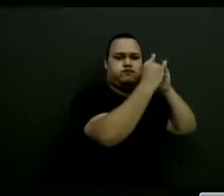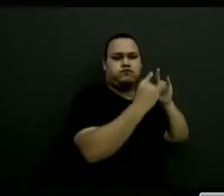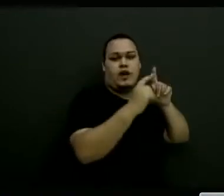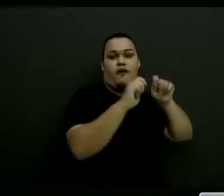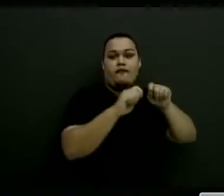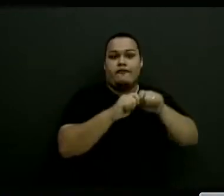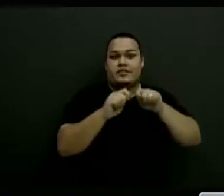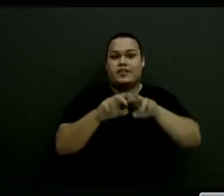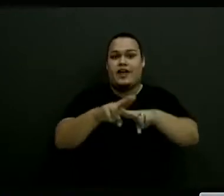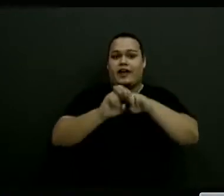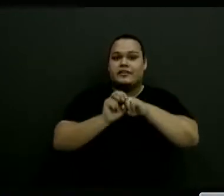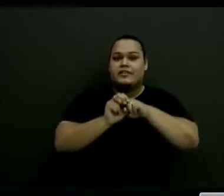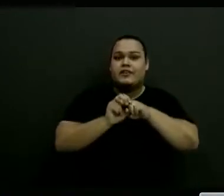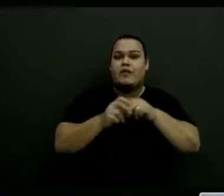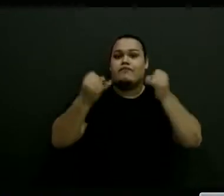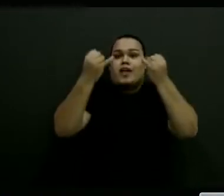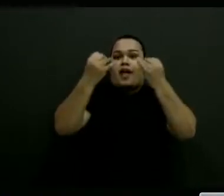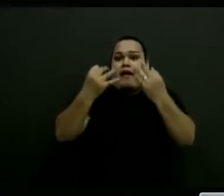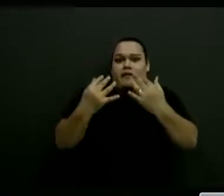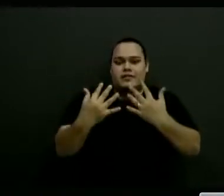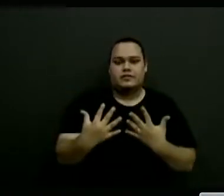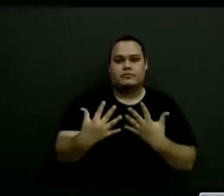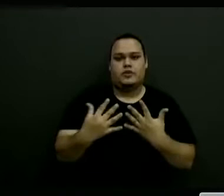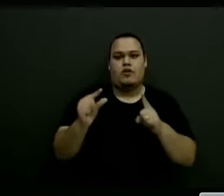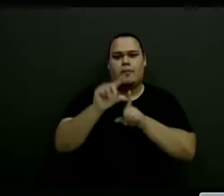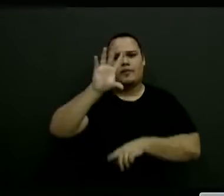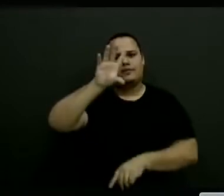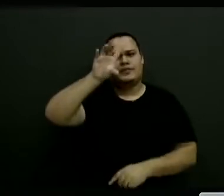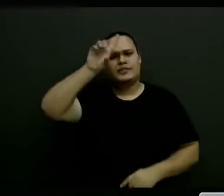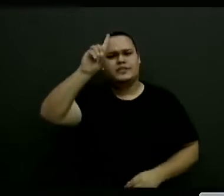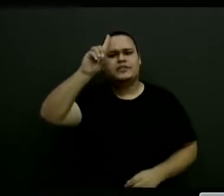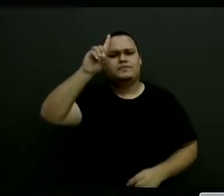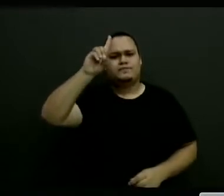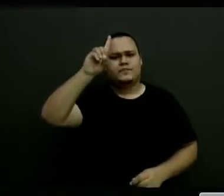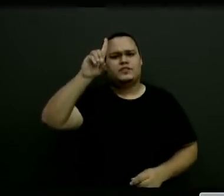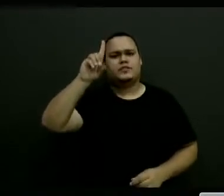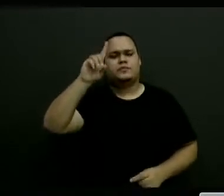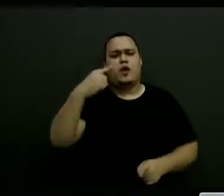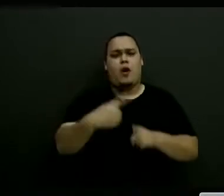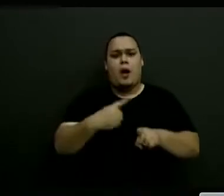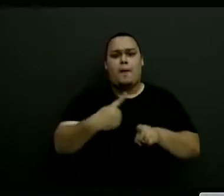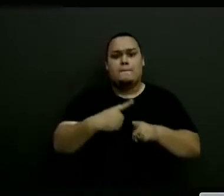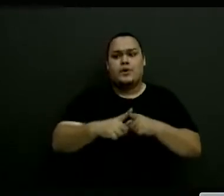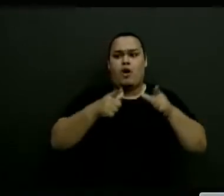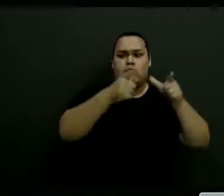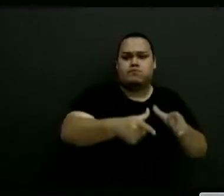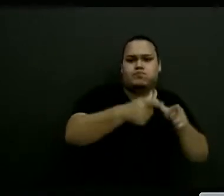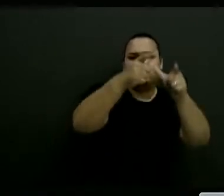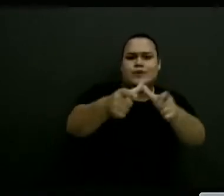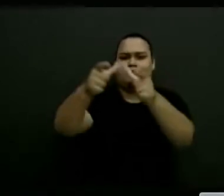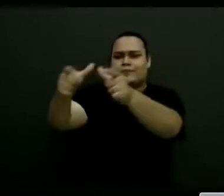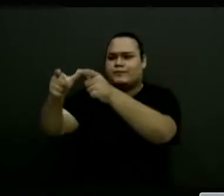do coração para que façam toda a obra de arte e de invenção e de bordado azul, de púrpura e